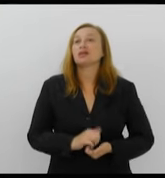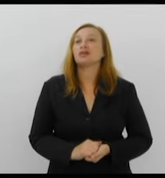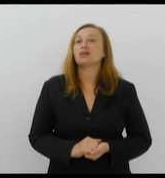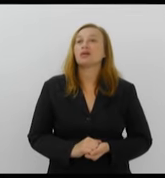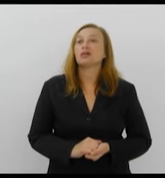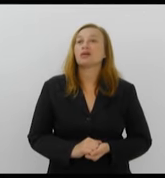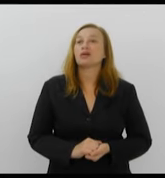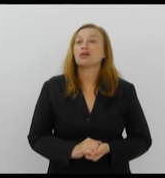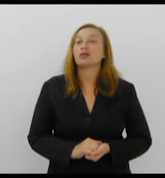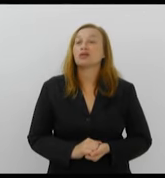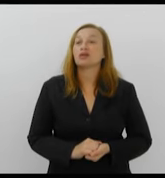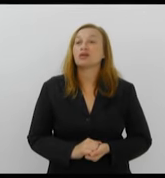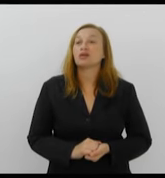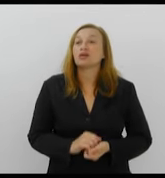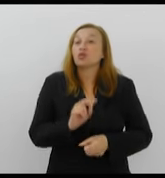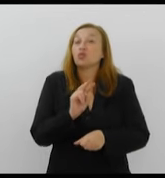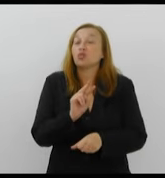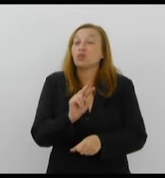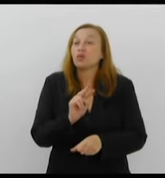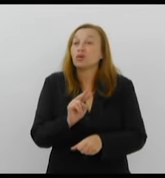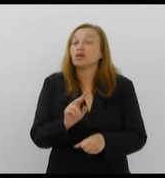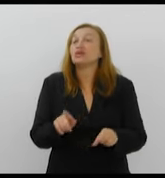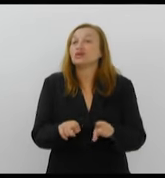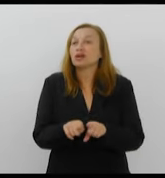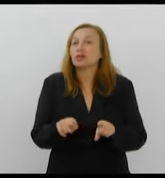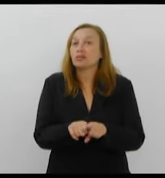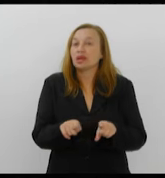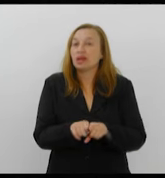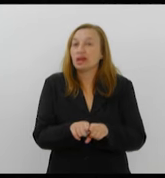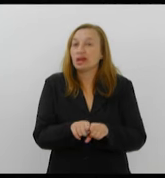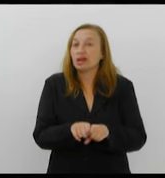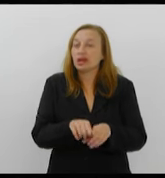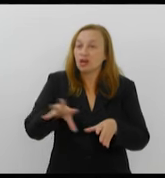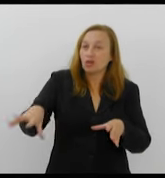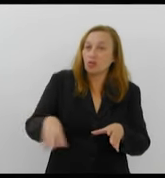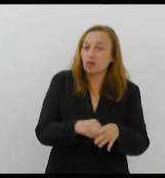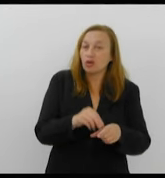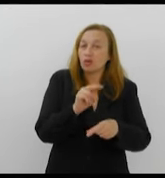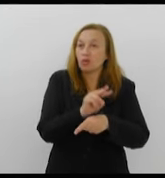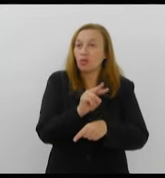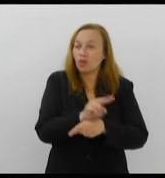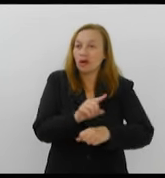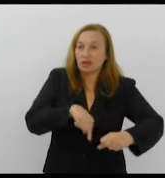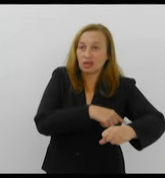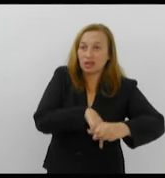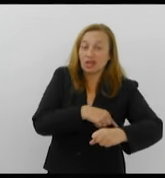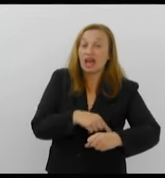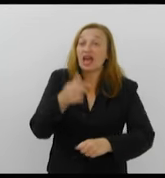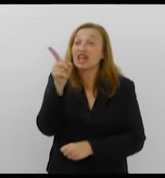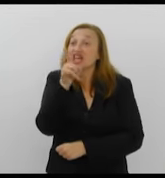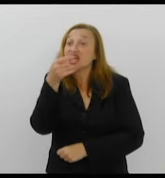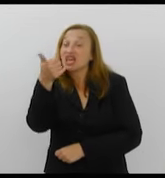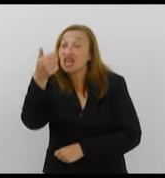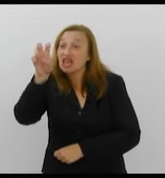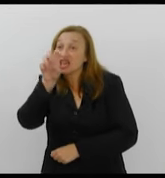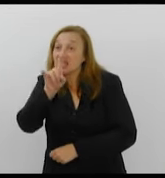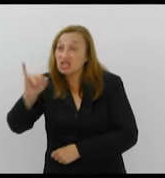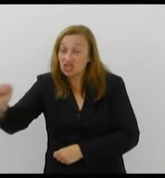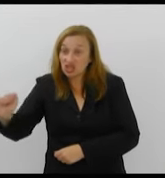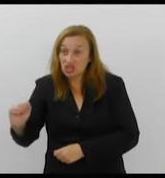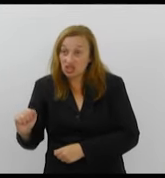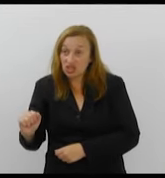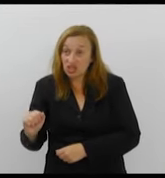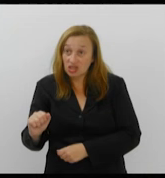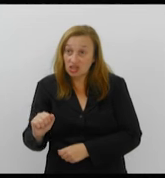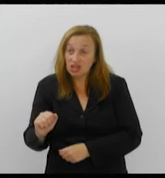foi de cuidar do quadro de merendeiras. Pois bem, há cerca de 15 dias, o corte no